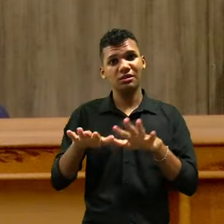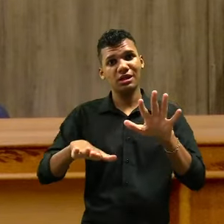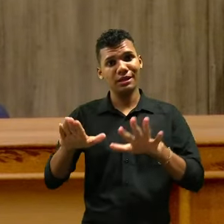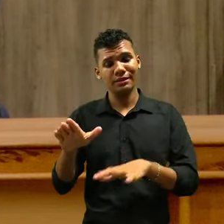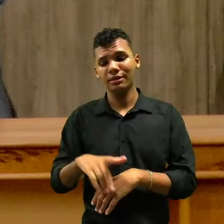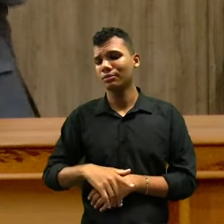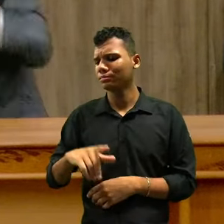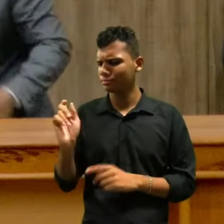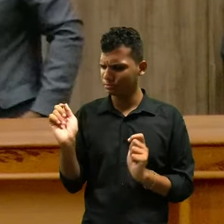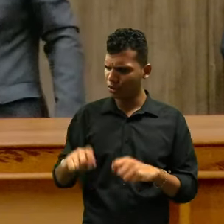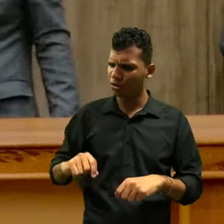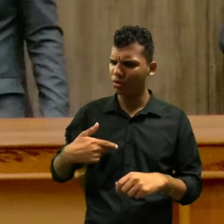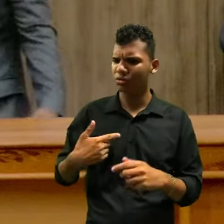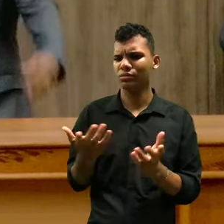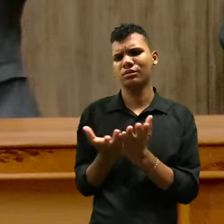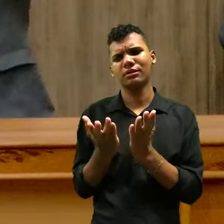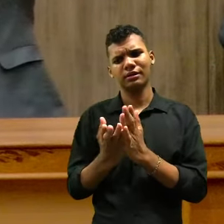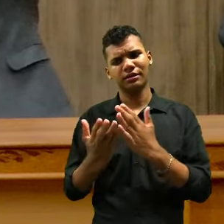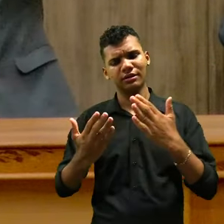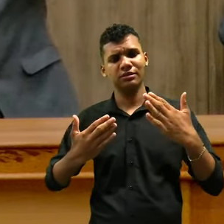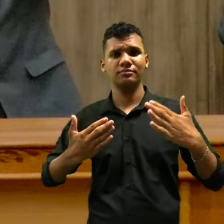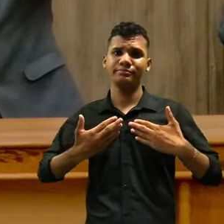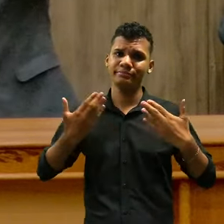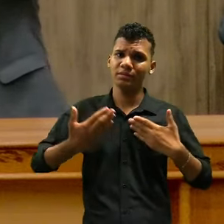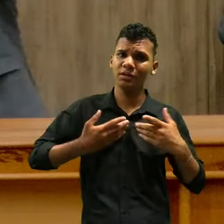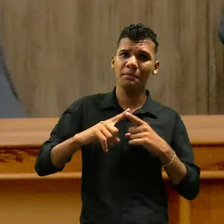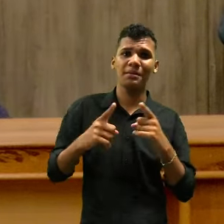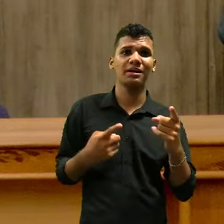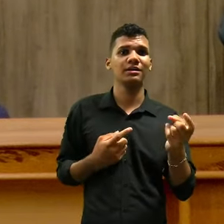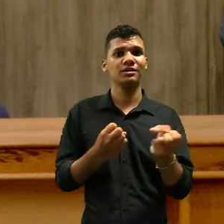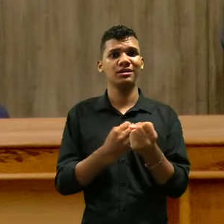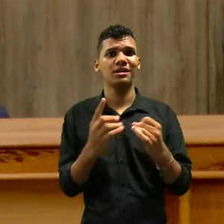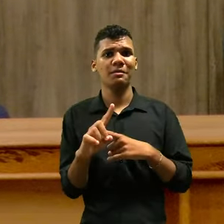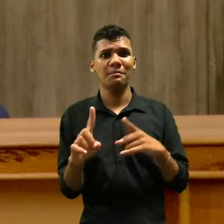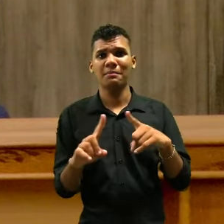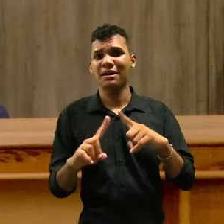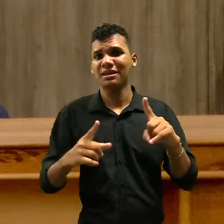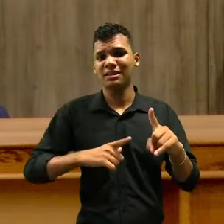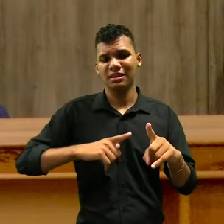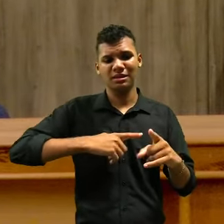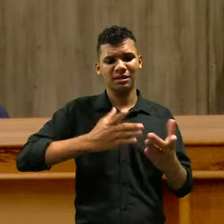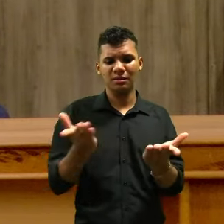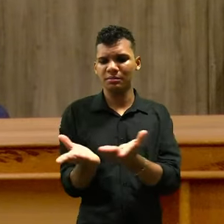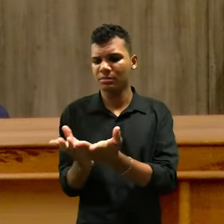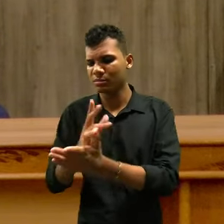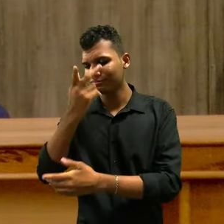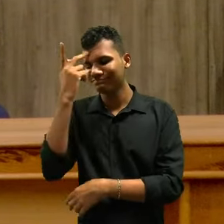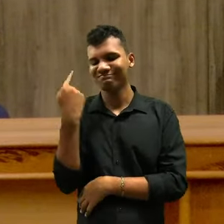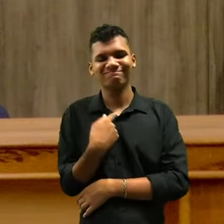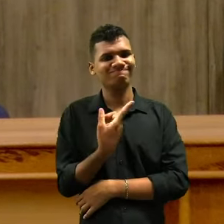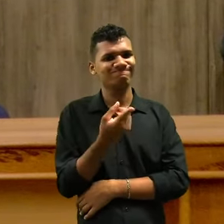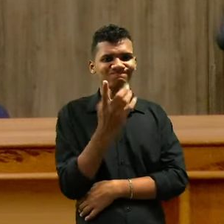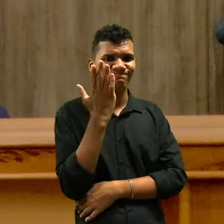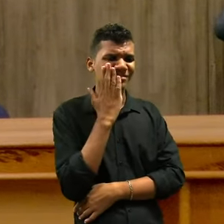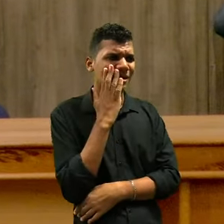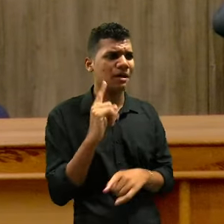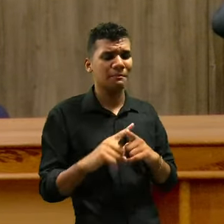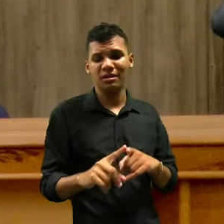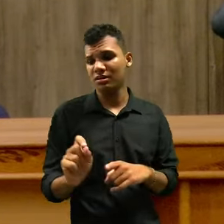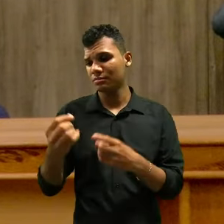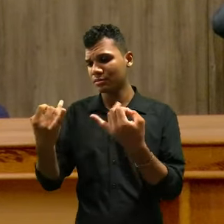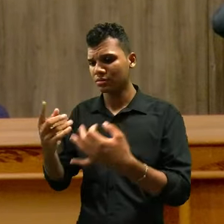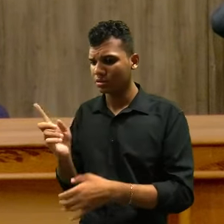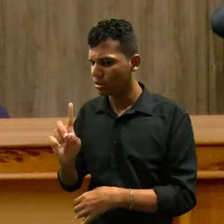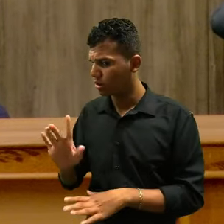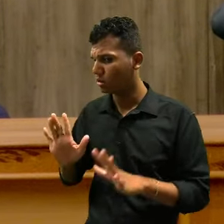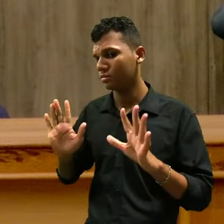emotivo Alegre posso tem irmão que não me entende meu Deus do céu eu não tô falando disso aqui não não é isso